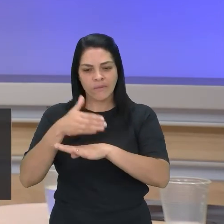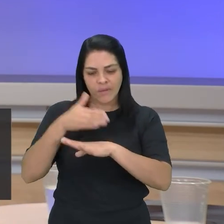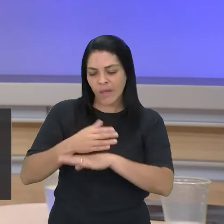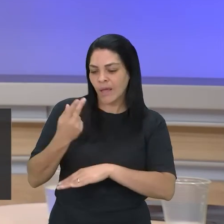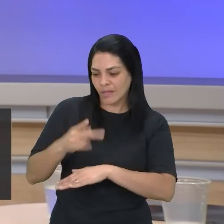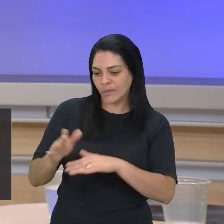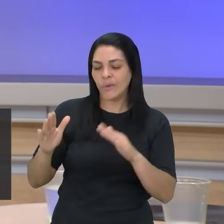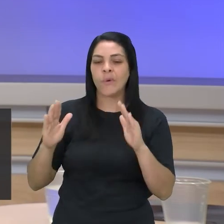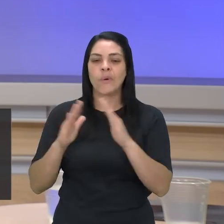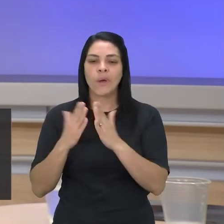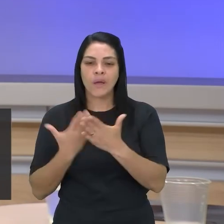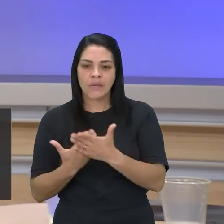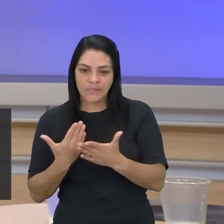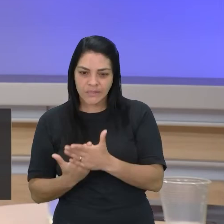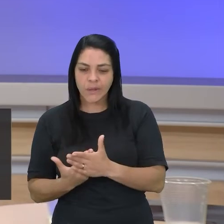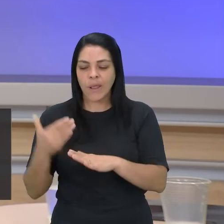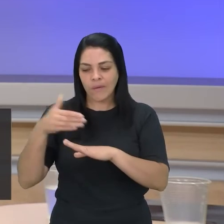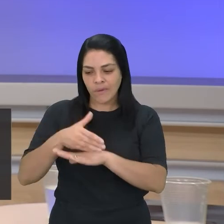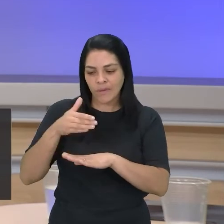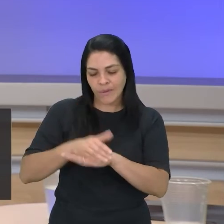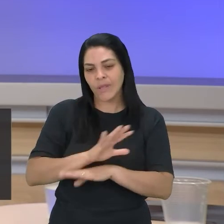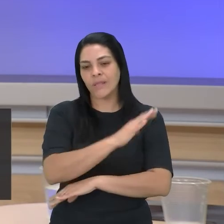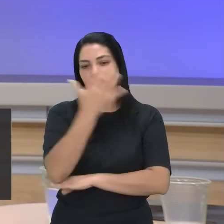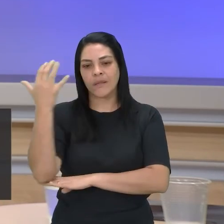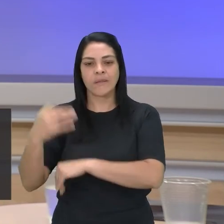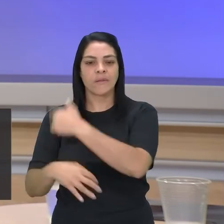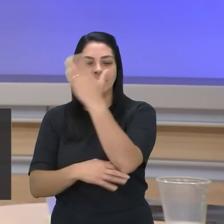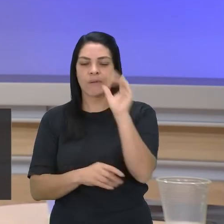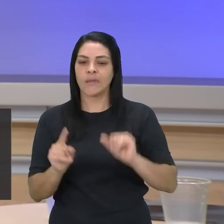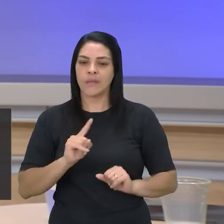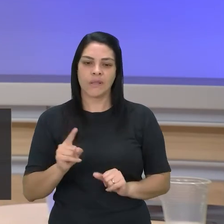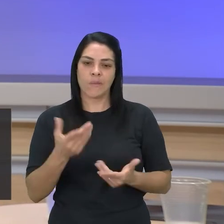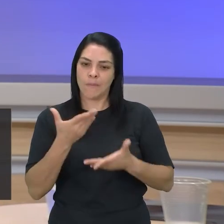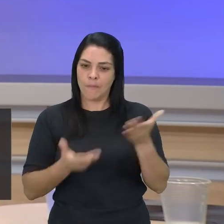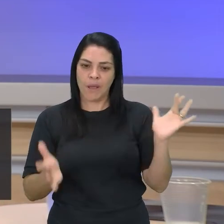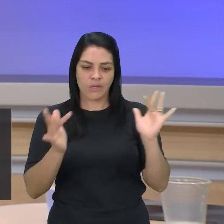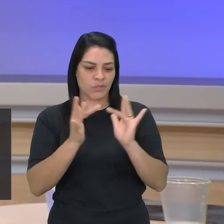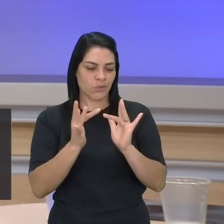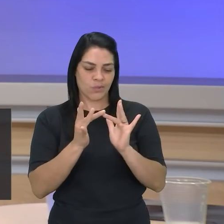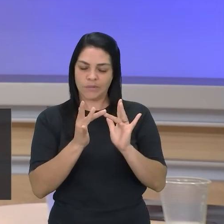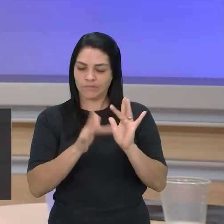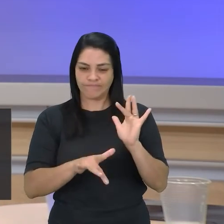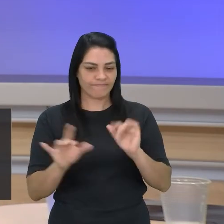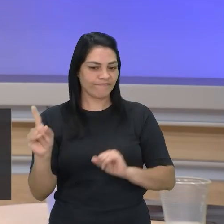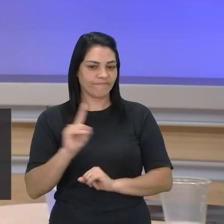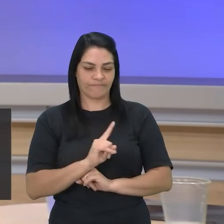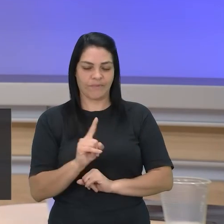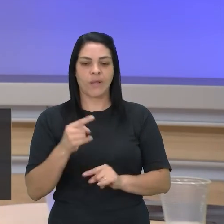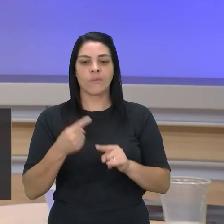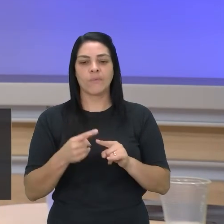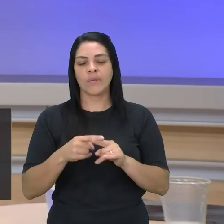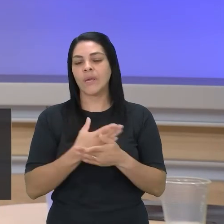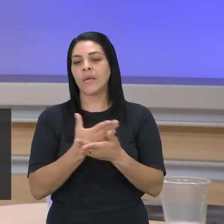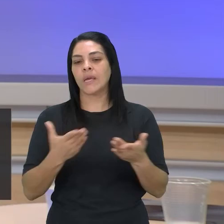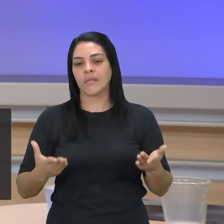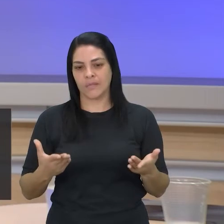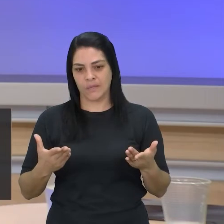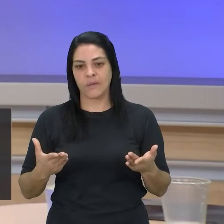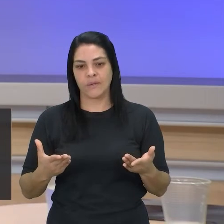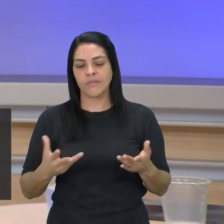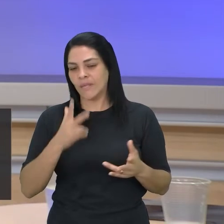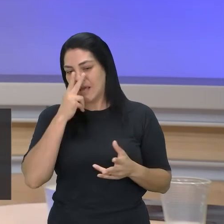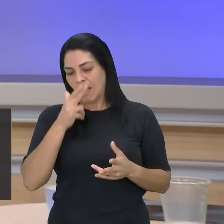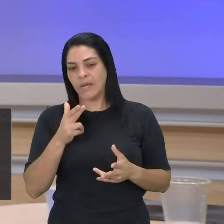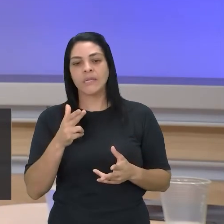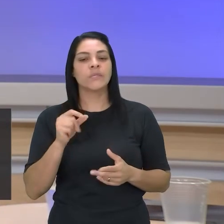tem frequentado a mini-floresta. Então, a gente não perde o contato por completo, né? Porque para a gente é muito valoroso,